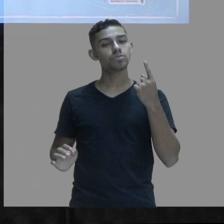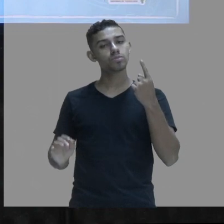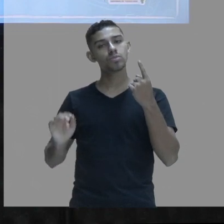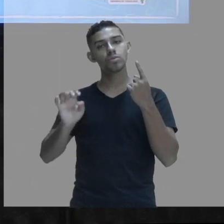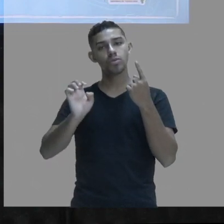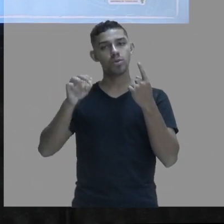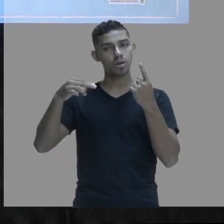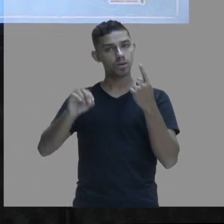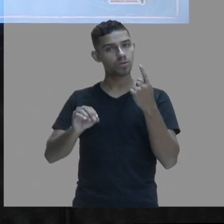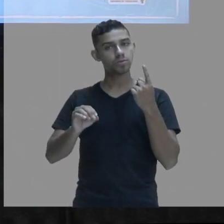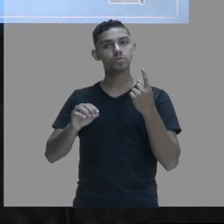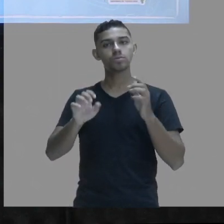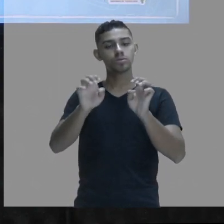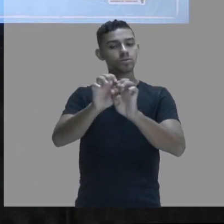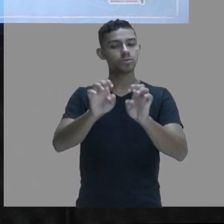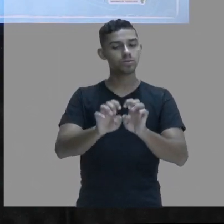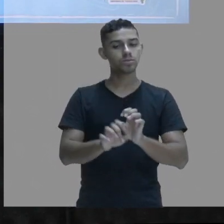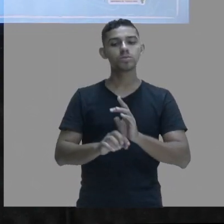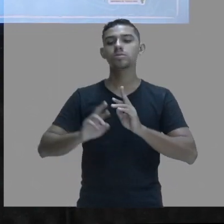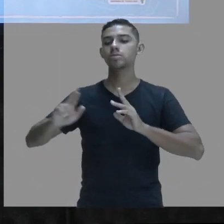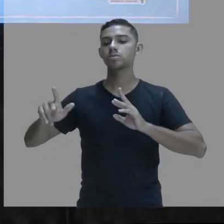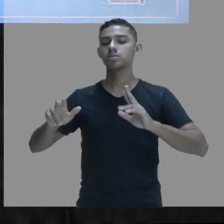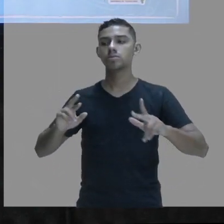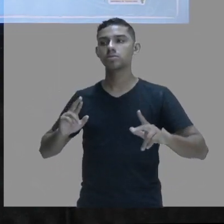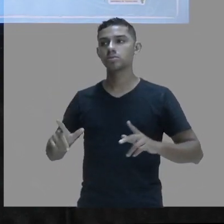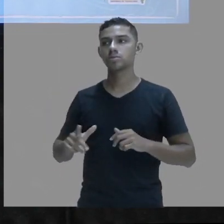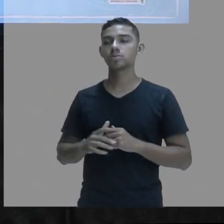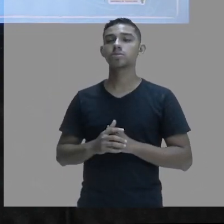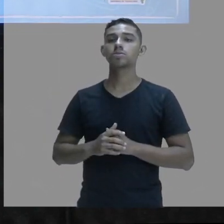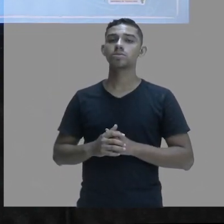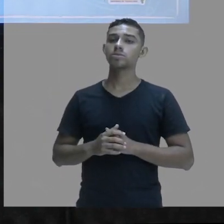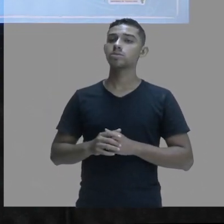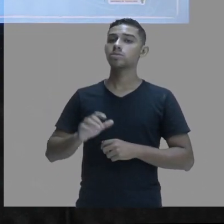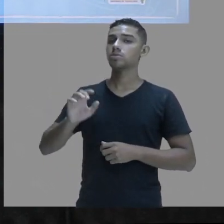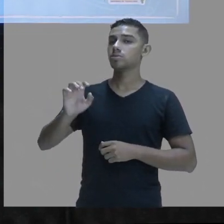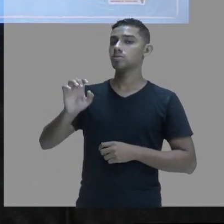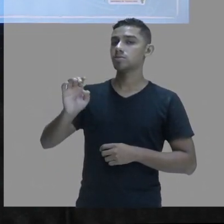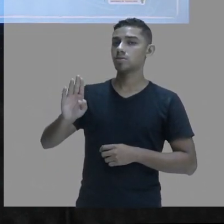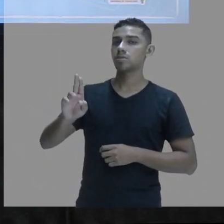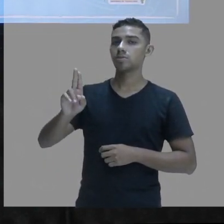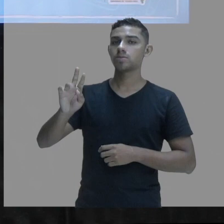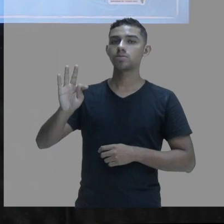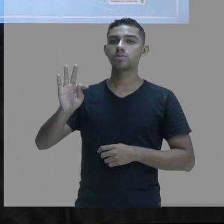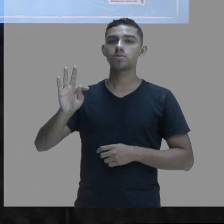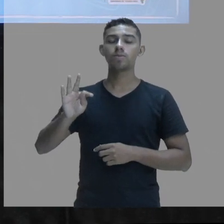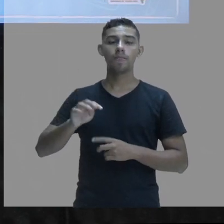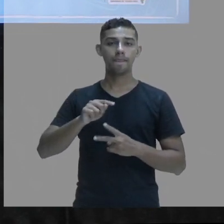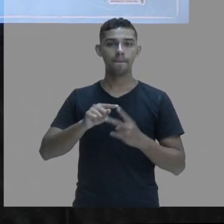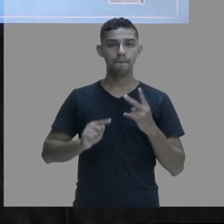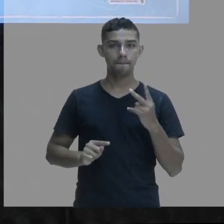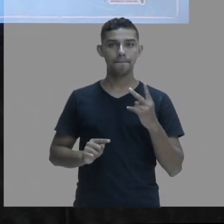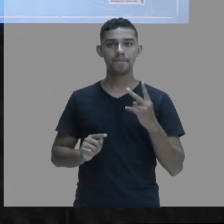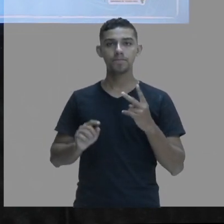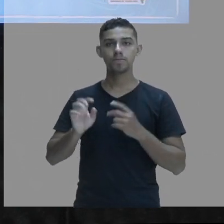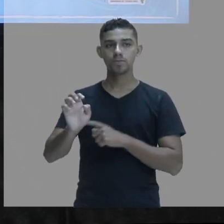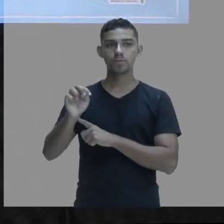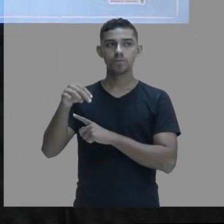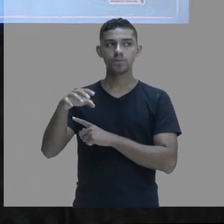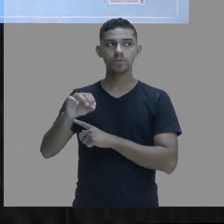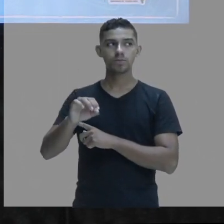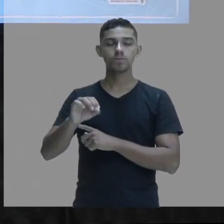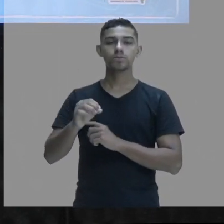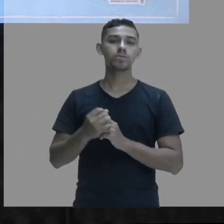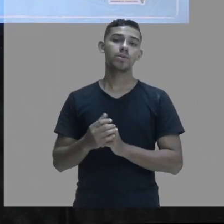é um composto totalmente diferente do but, 2 eno. Então, a partir de